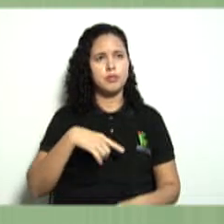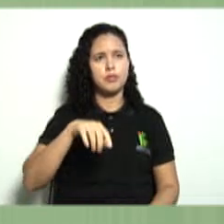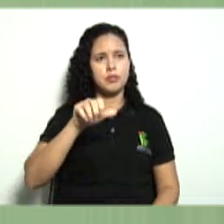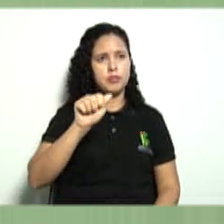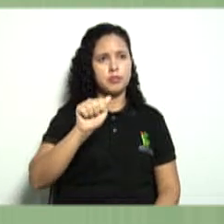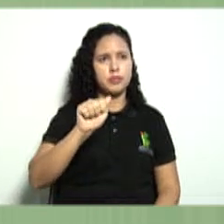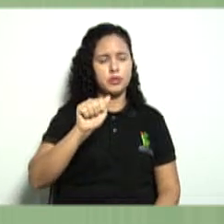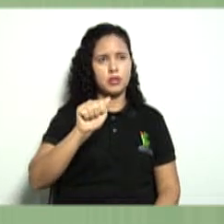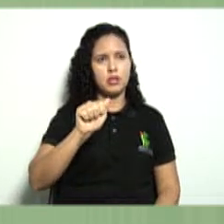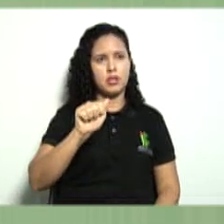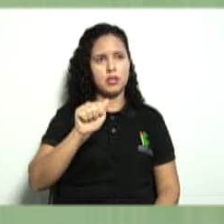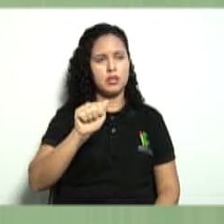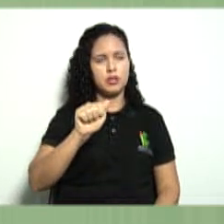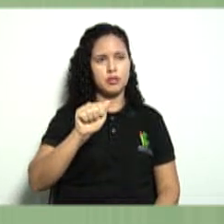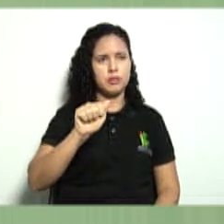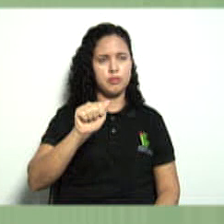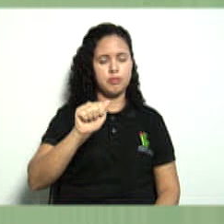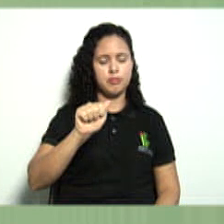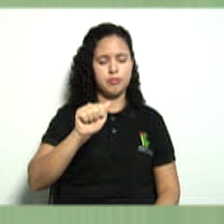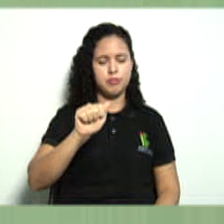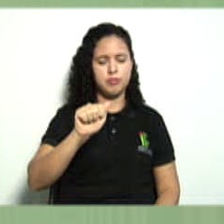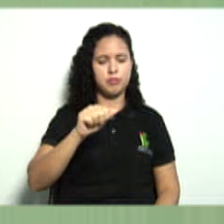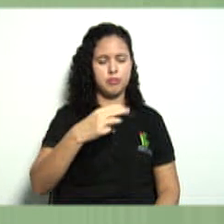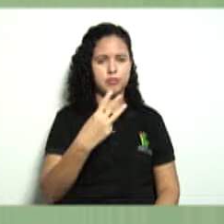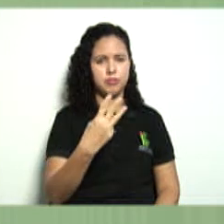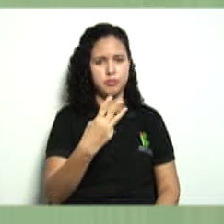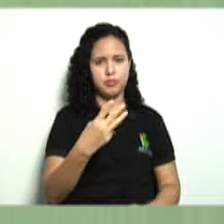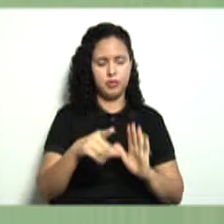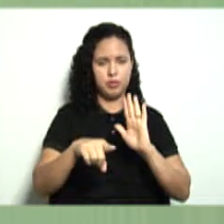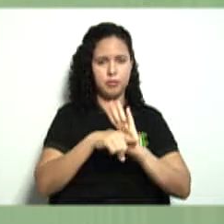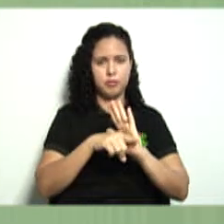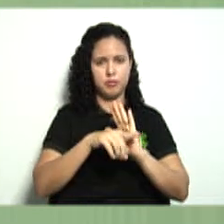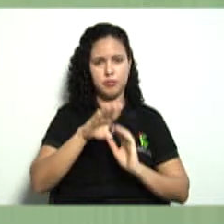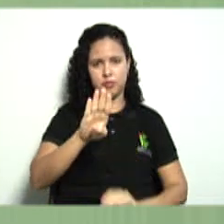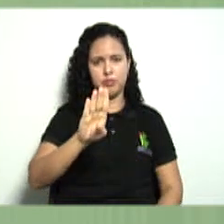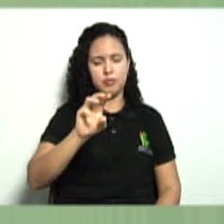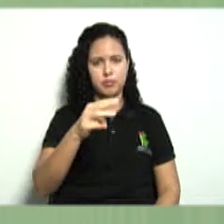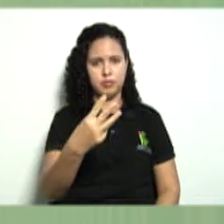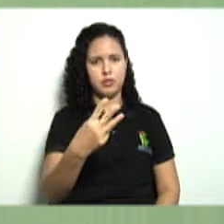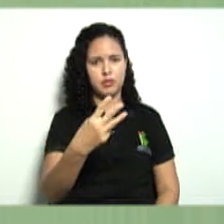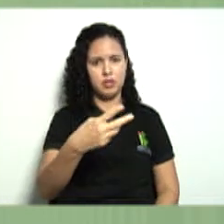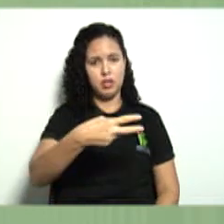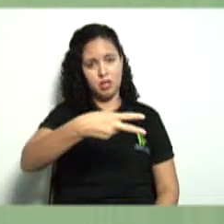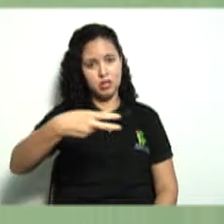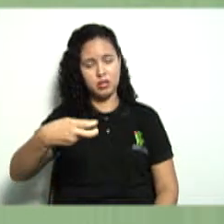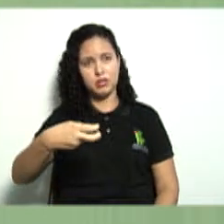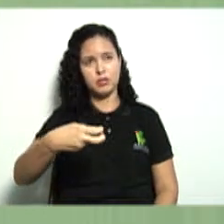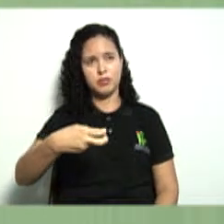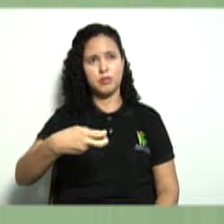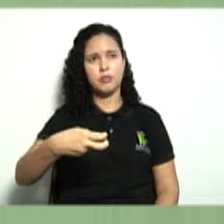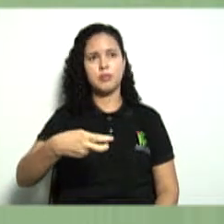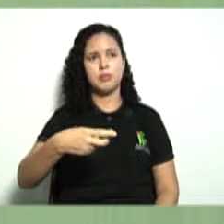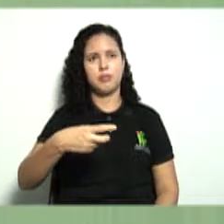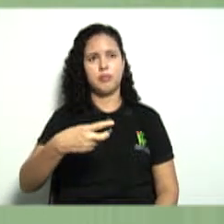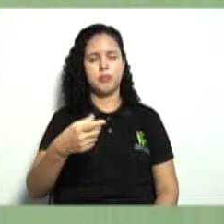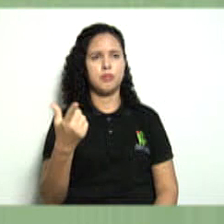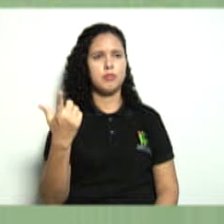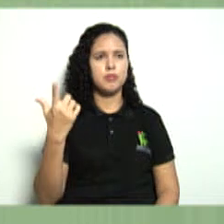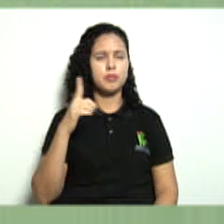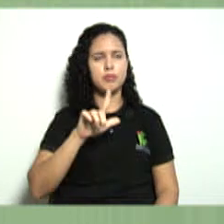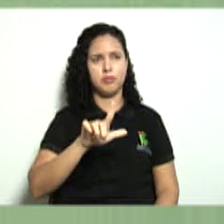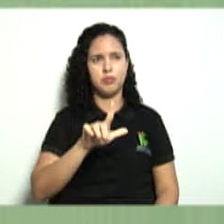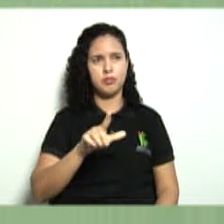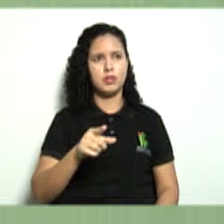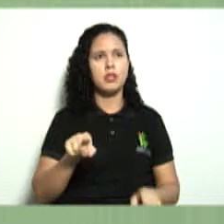ó, e subtraiu pelo B3 e deu aqui o meu resultado, ok? Assim como a